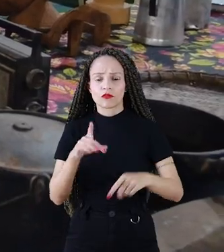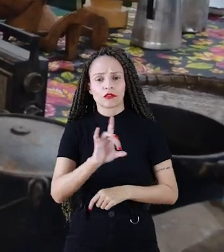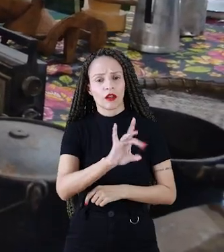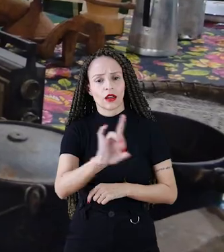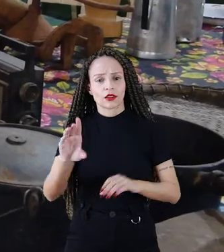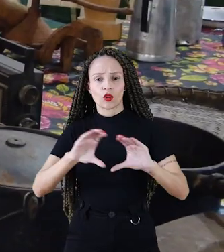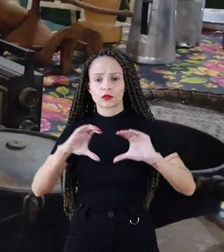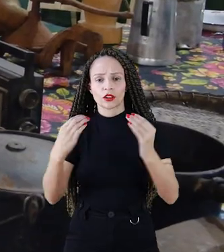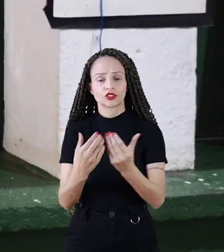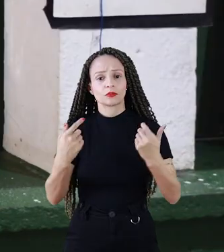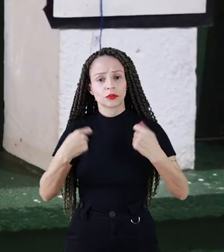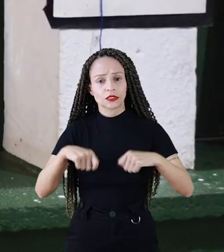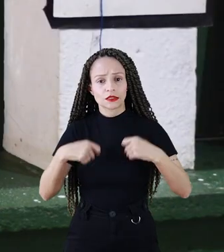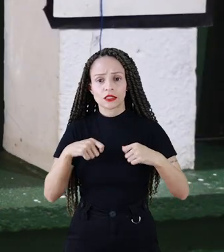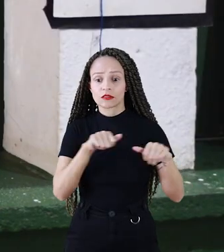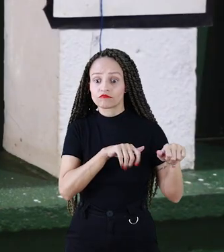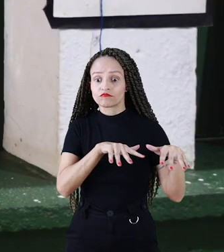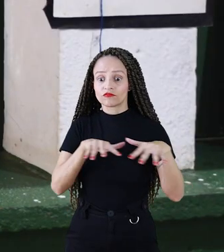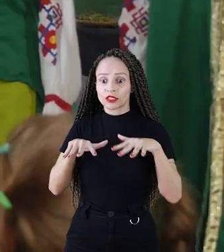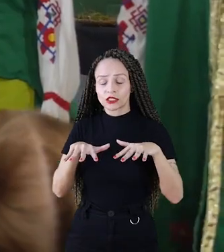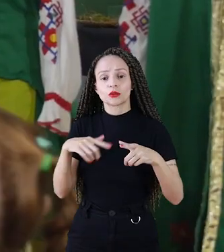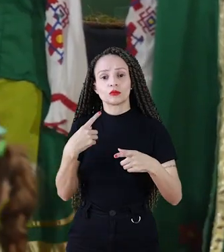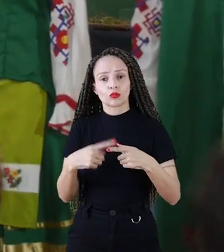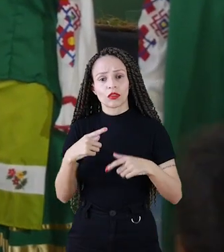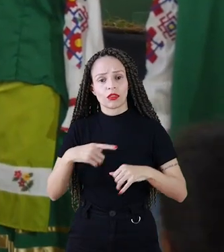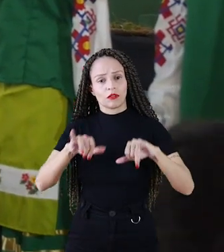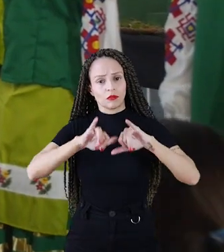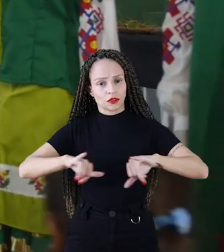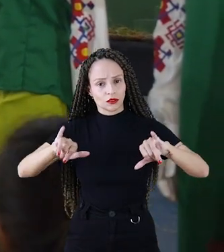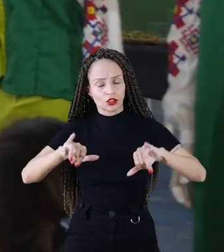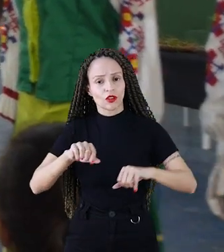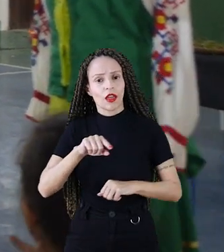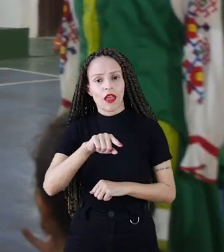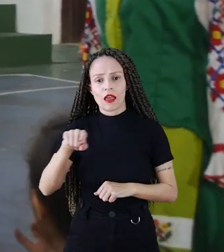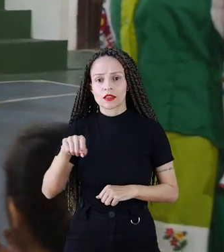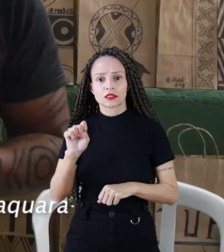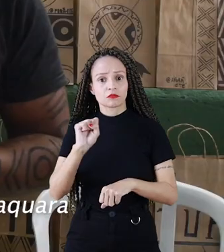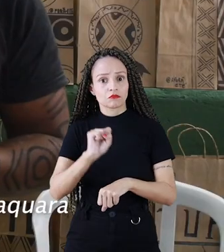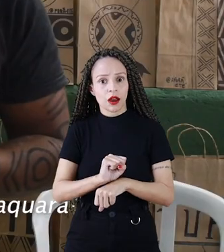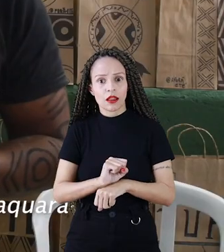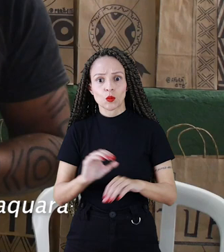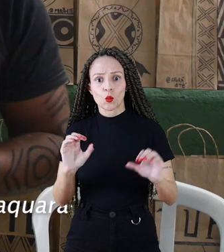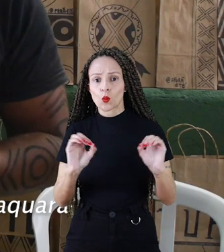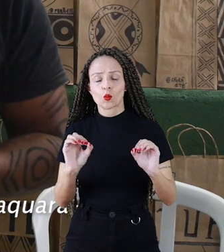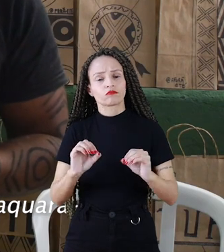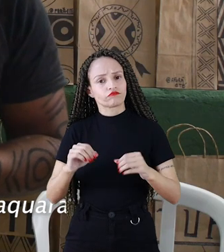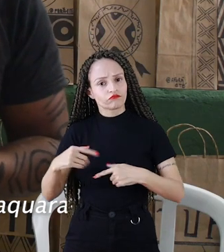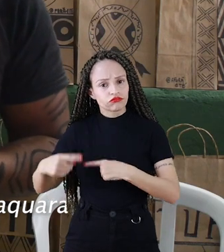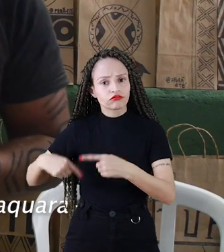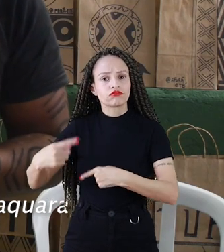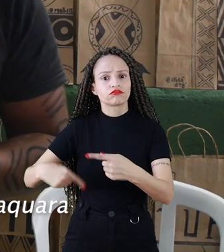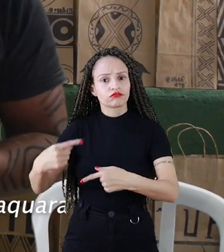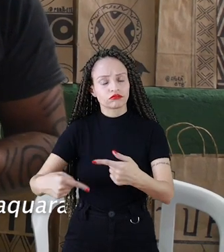paran de cada comunidade ela precisa realmente ser ouvida porque elas trazem uma mensagem elas não é só estáticas